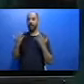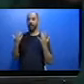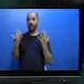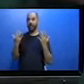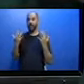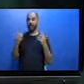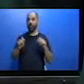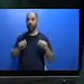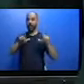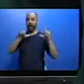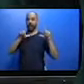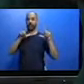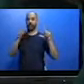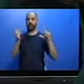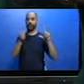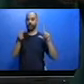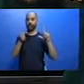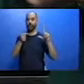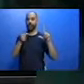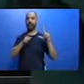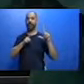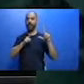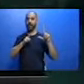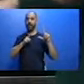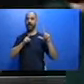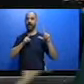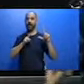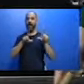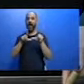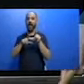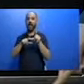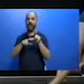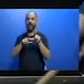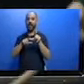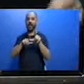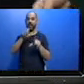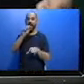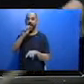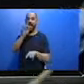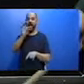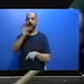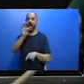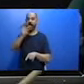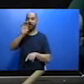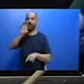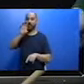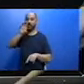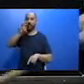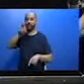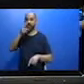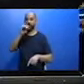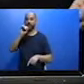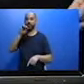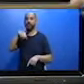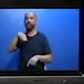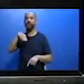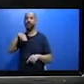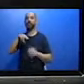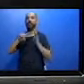dentro dela com outra letra a palavra tim isso significa